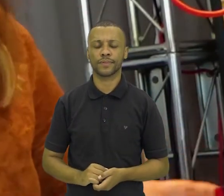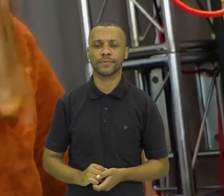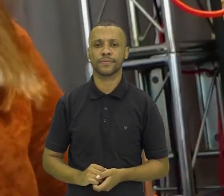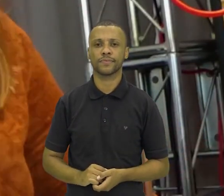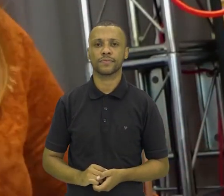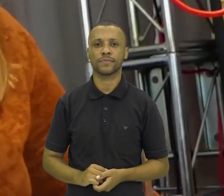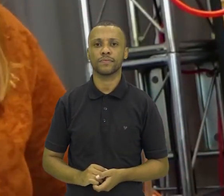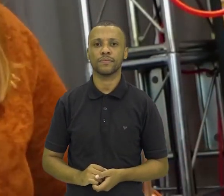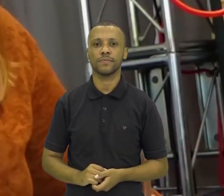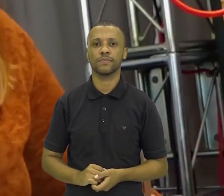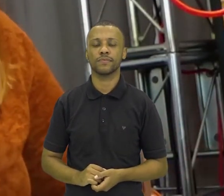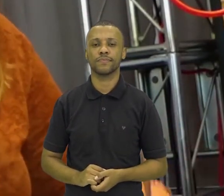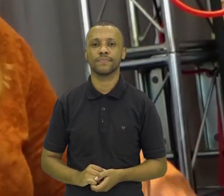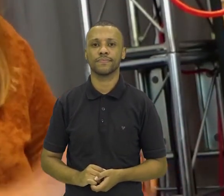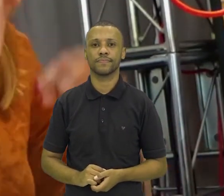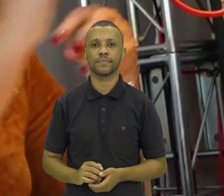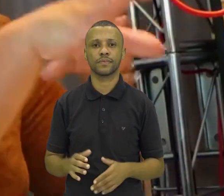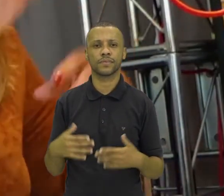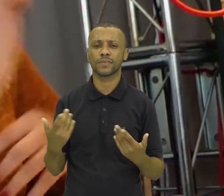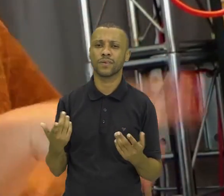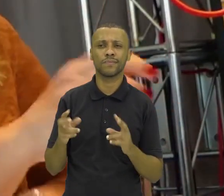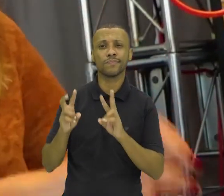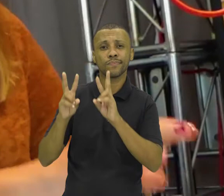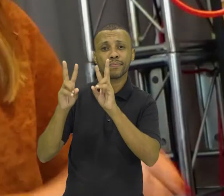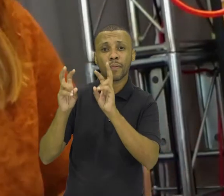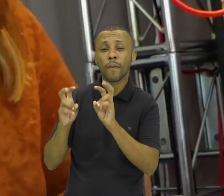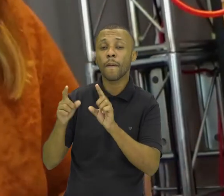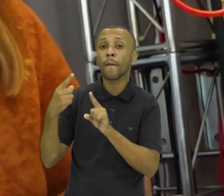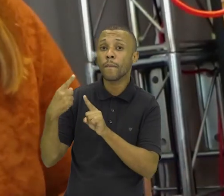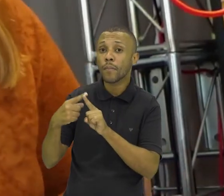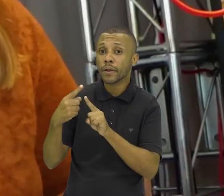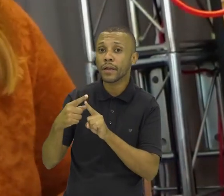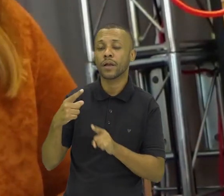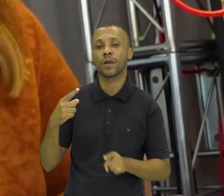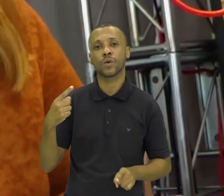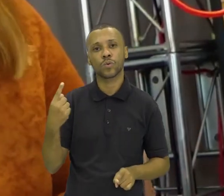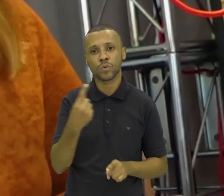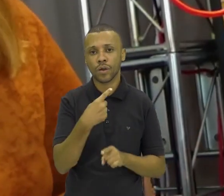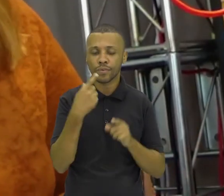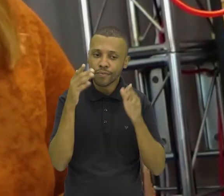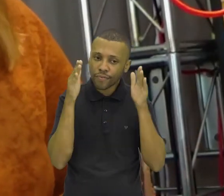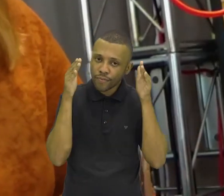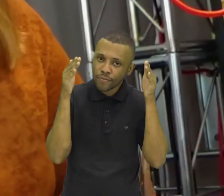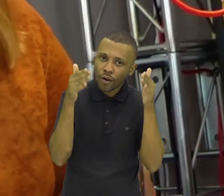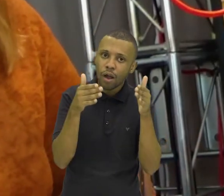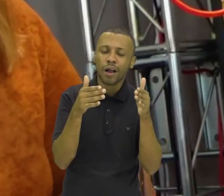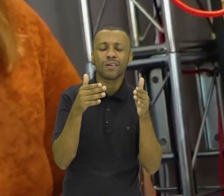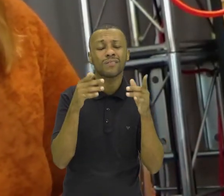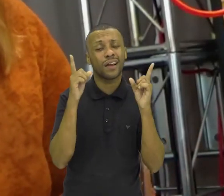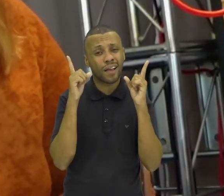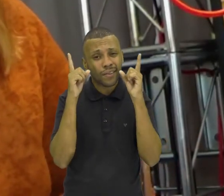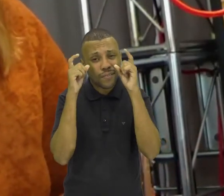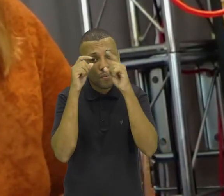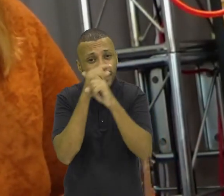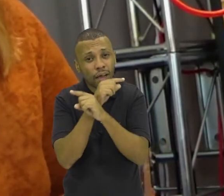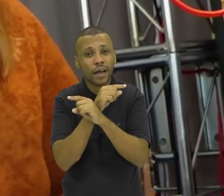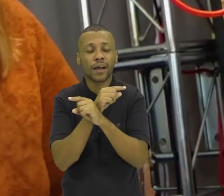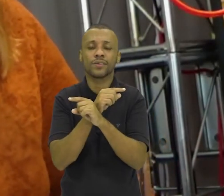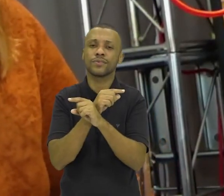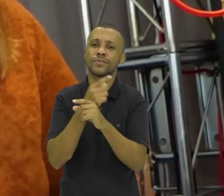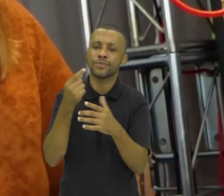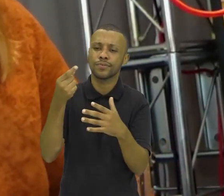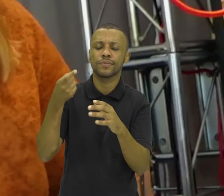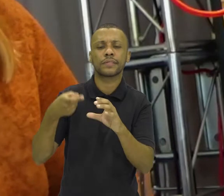o Bruno no Ah, e museu. aí, ó, Fui jogando Bruno, fui jogando Bruno. tornou-se essa pessoa que tem, dentro das